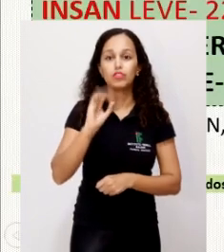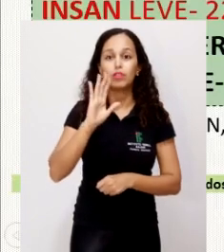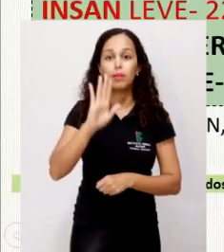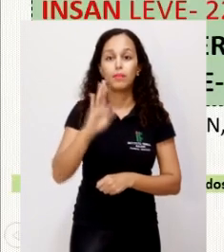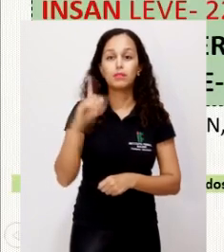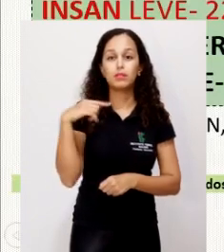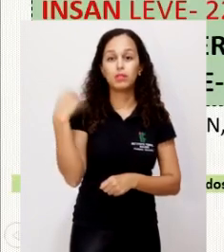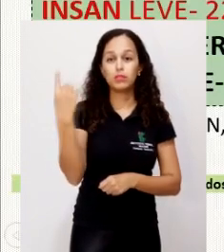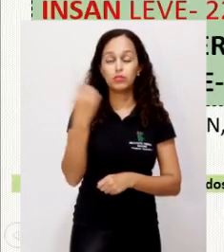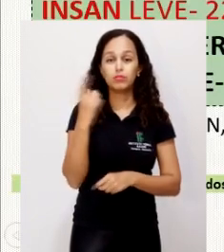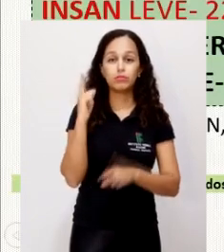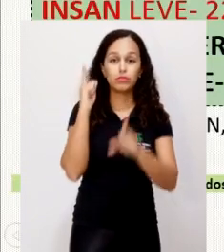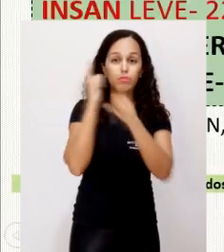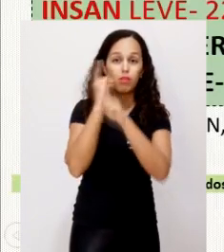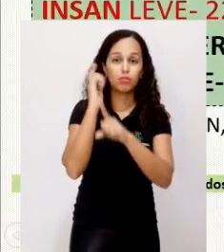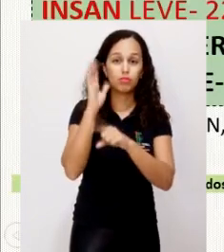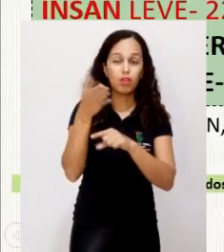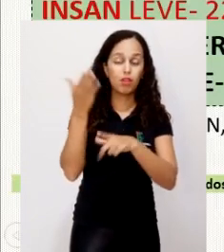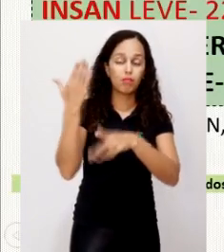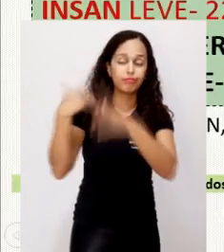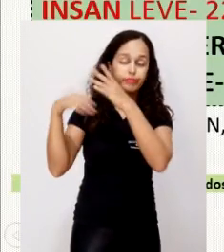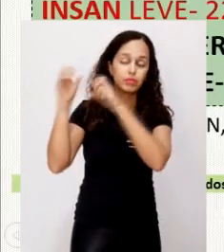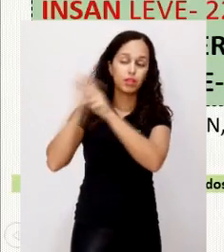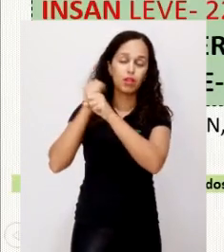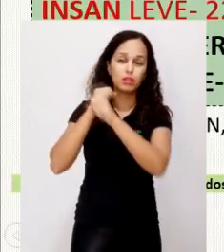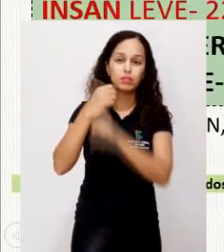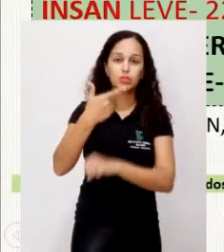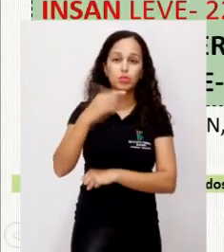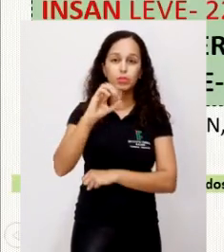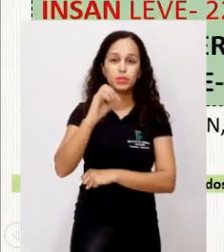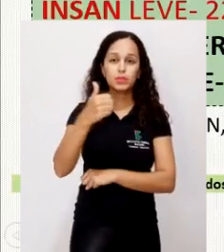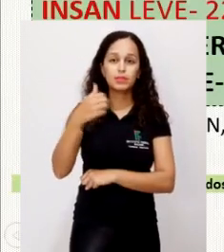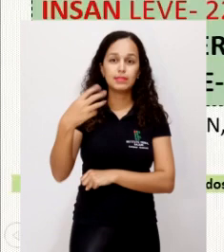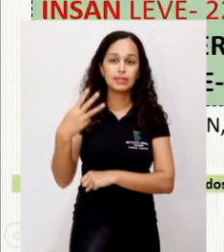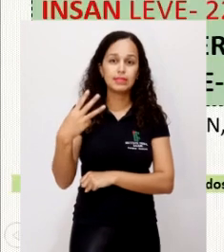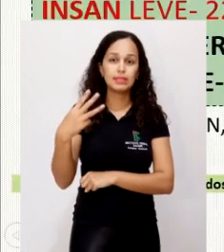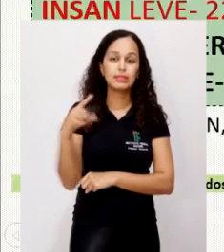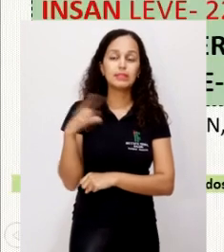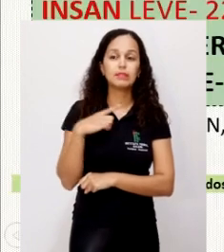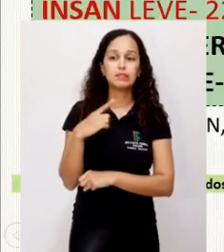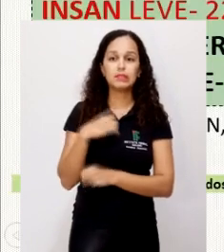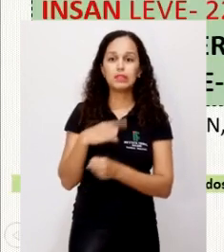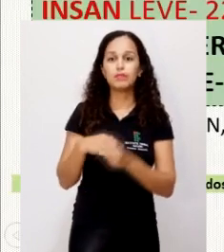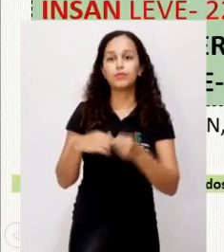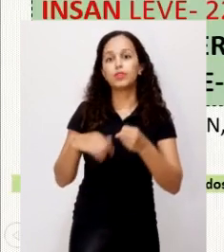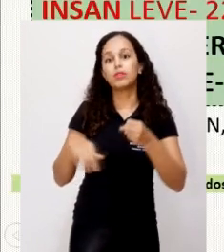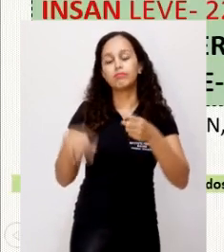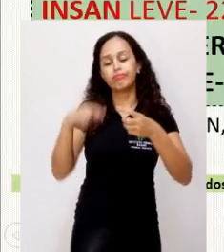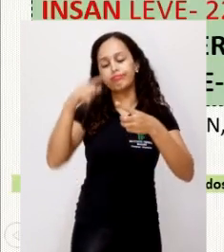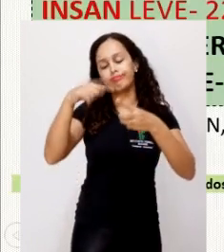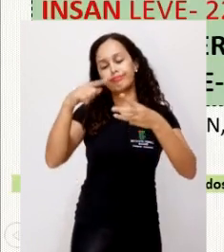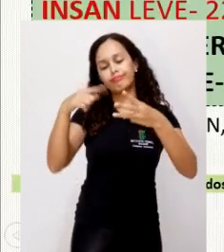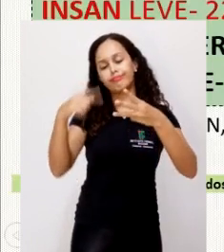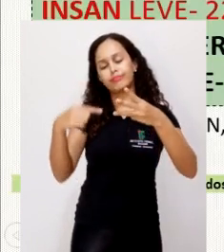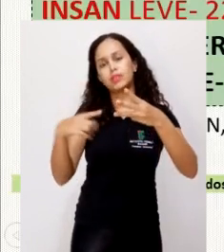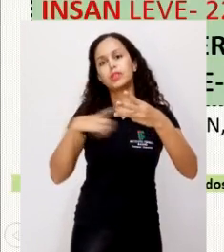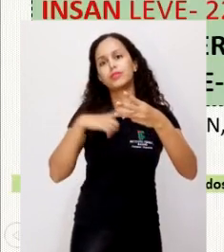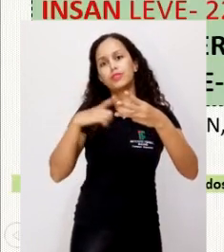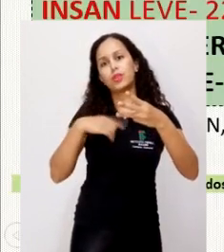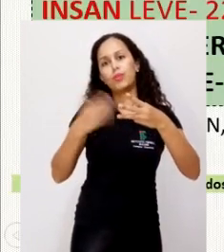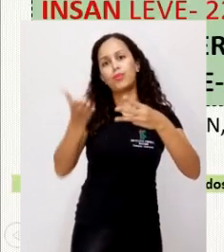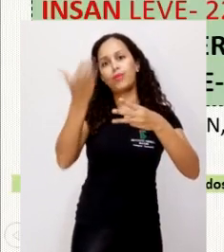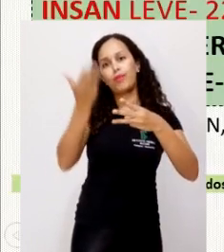já identifica, né, que tinha lá em 2013 diferentes níveis, graus de insegurança alimentar